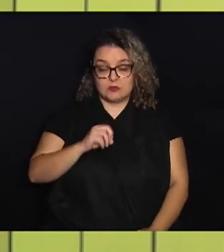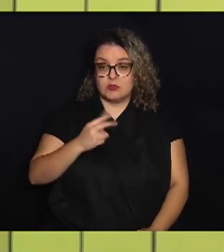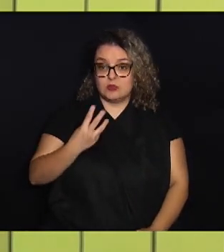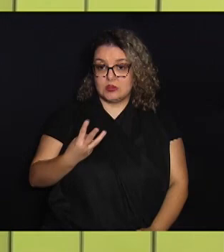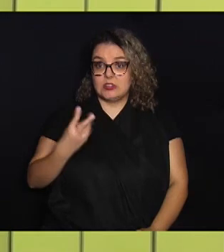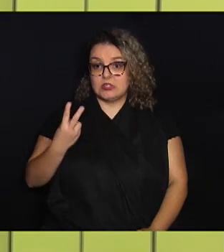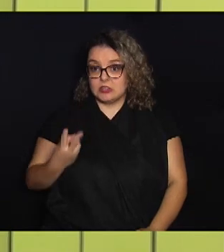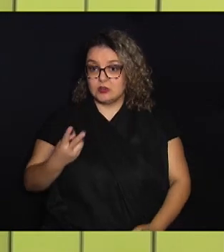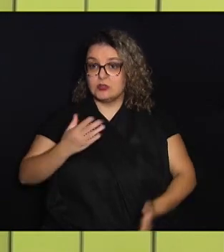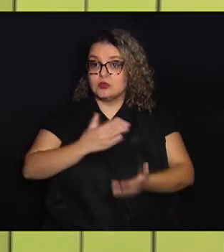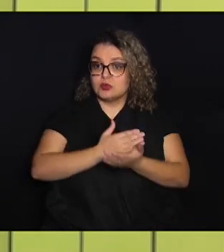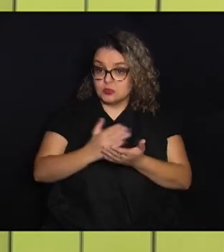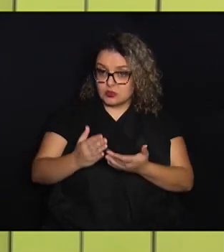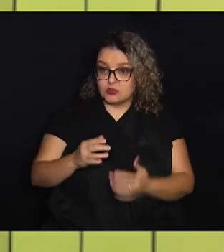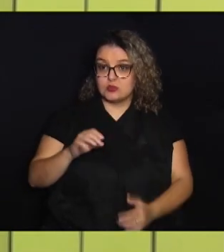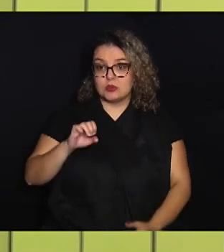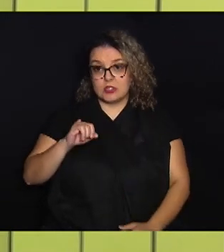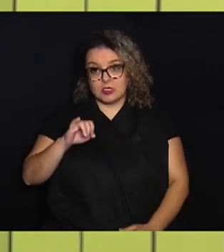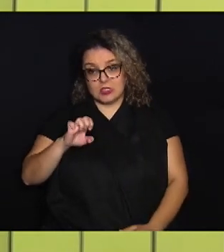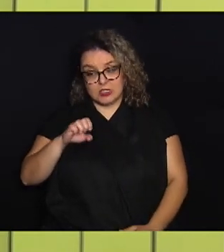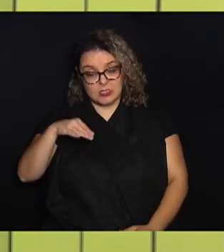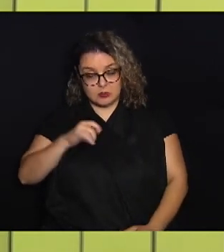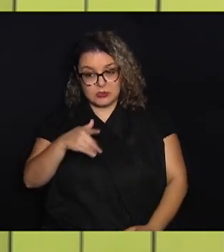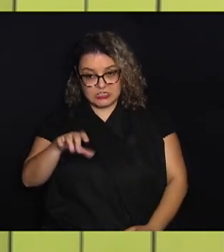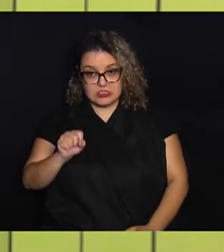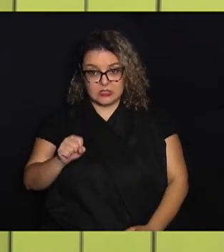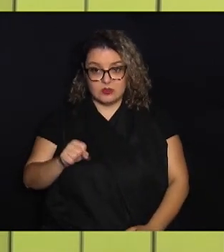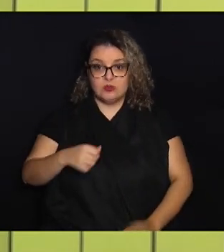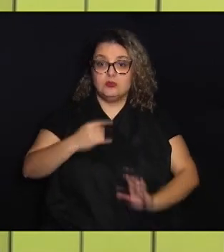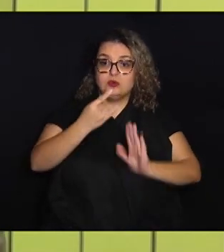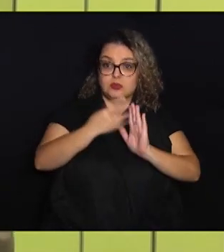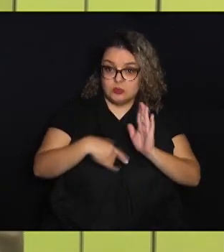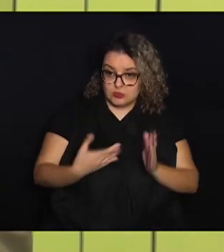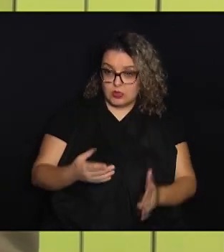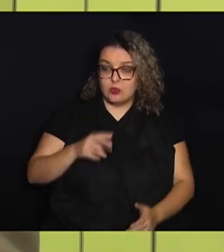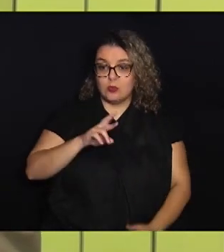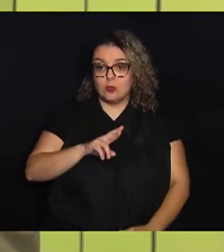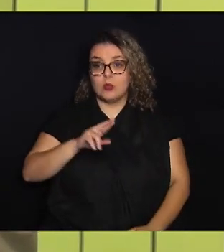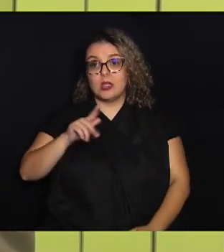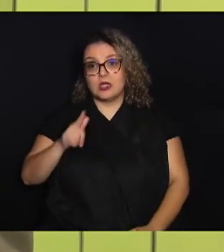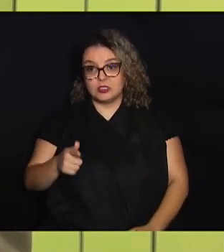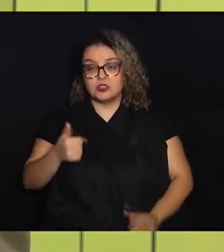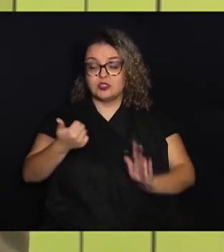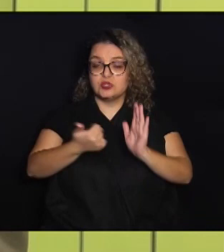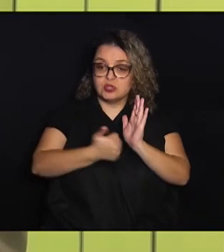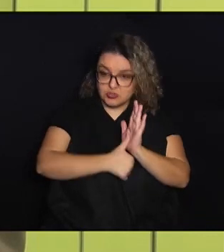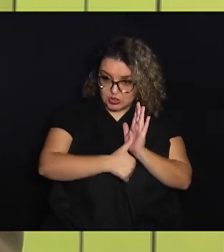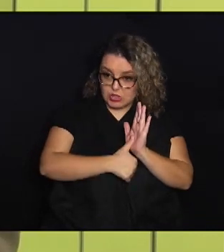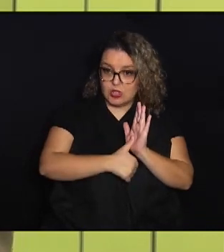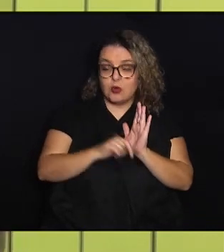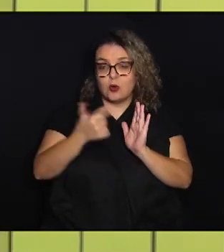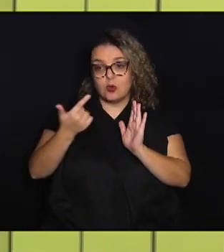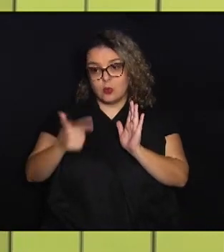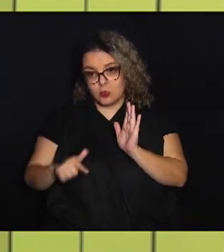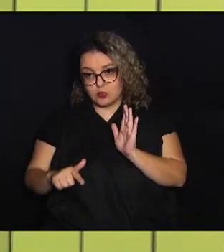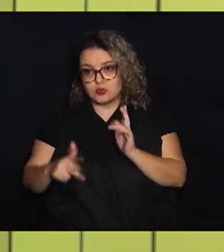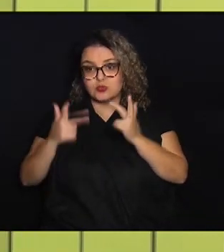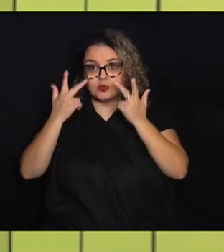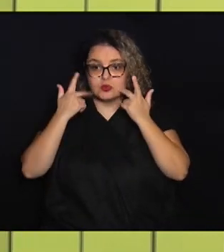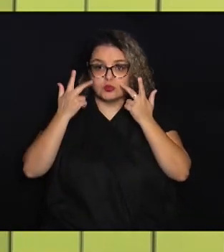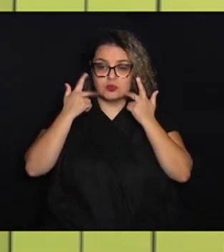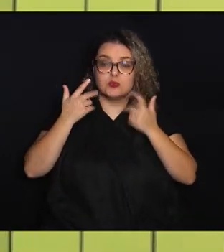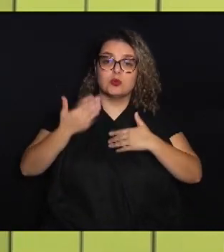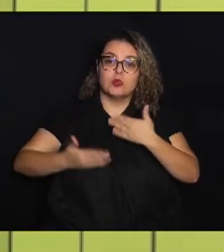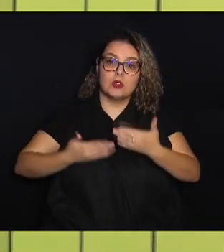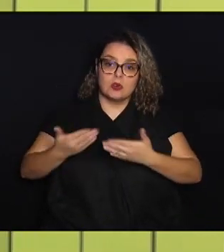fase inicial da emissão do documento, o RG continua a ser emitido normalmente. O